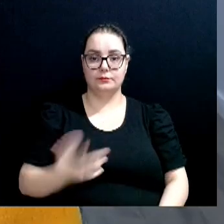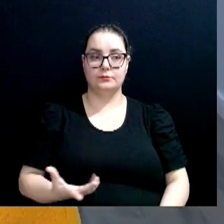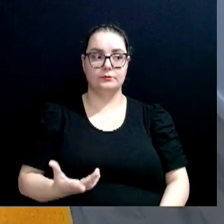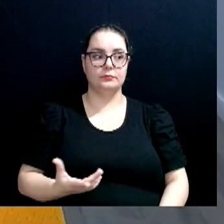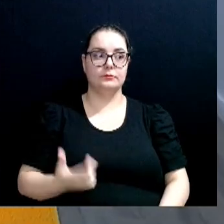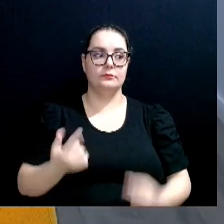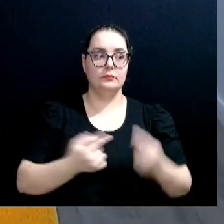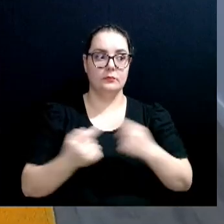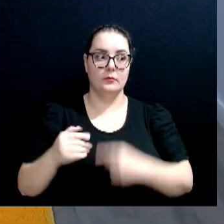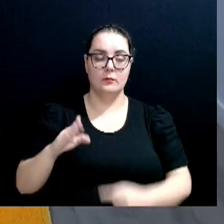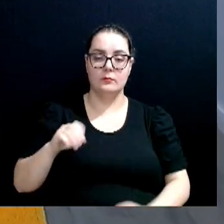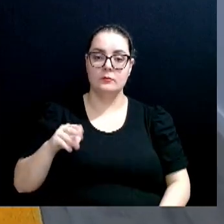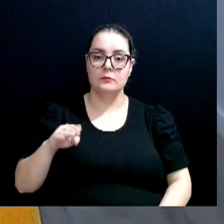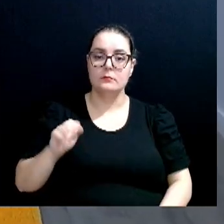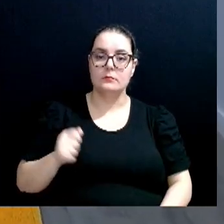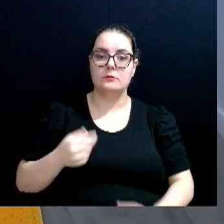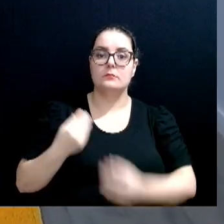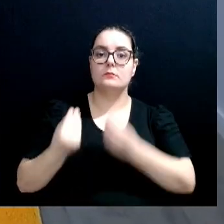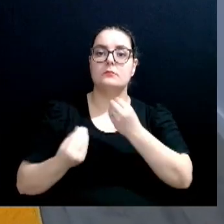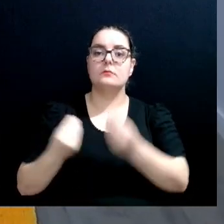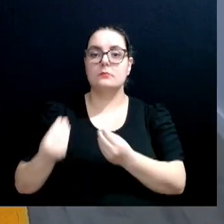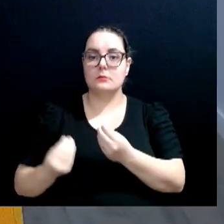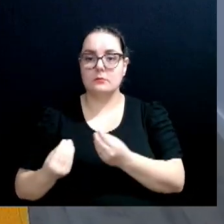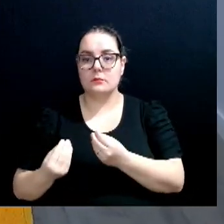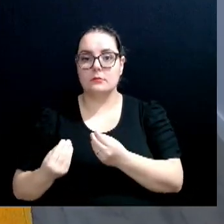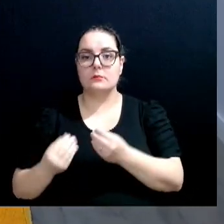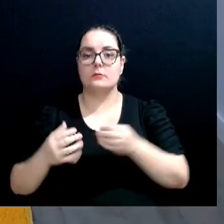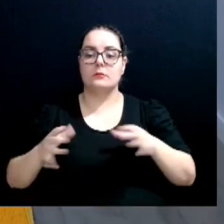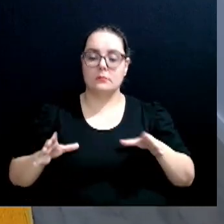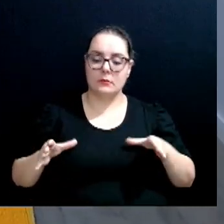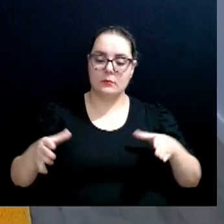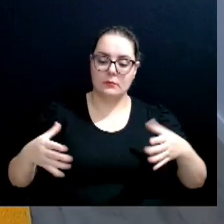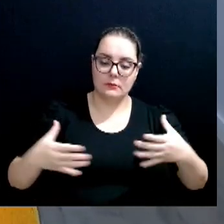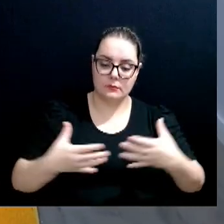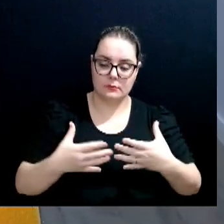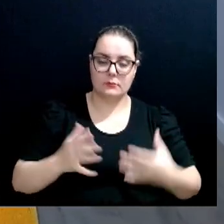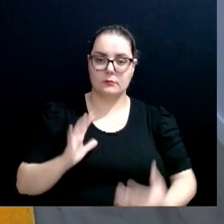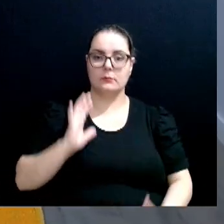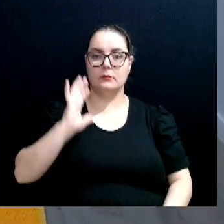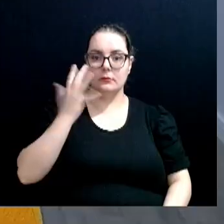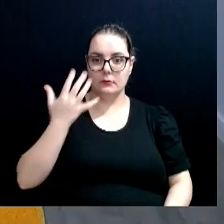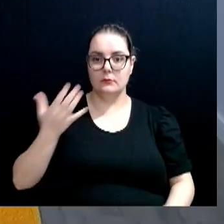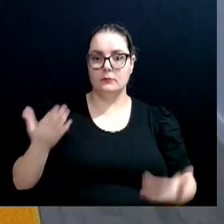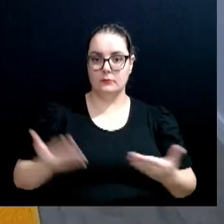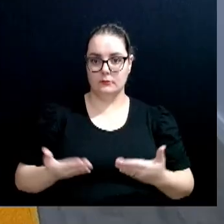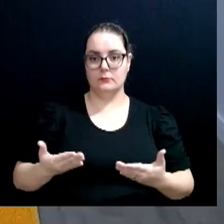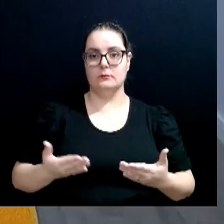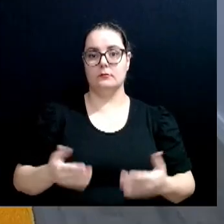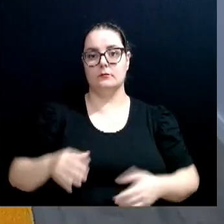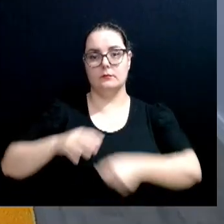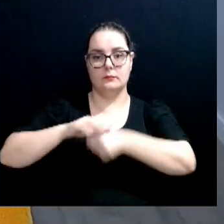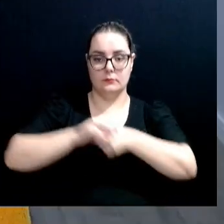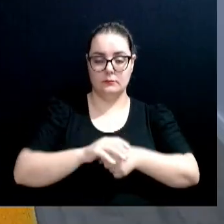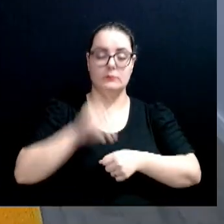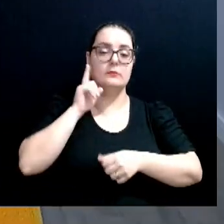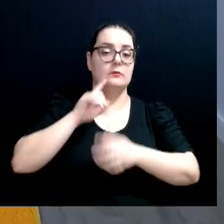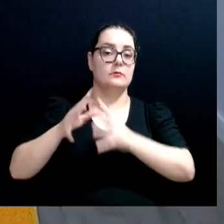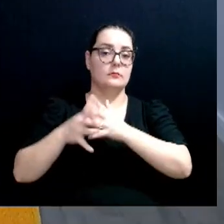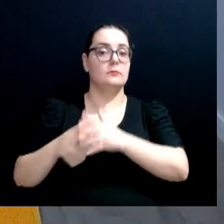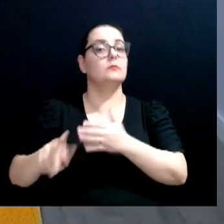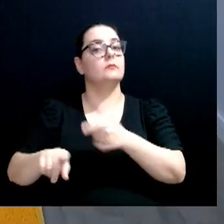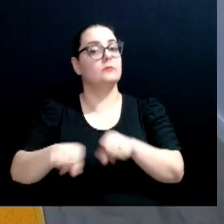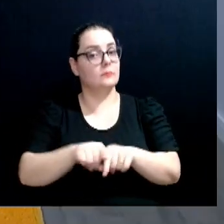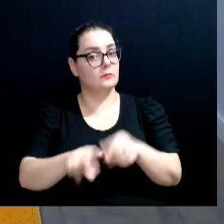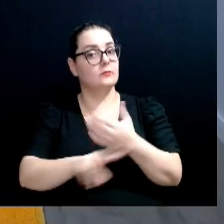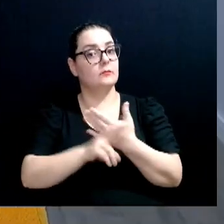principalmente, como esse cerco que acontece hoje a partir dos Estados Unidos, que também atingiu o Brasil com o tarifaço,